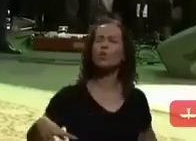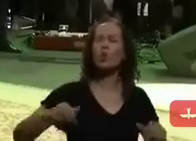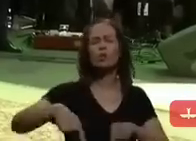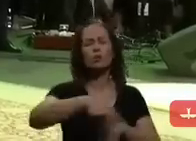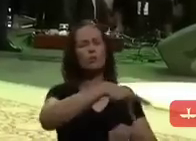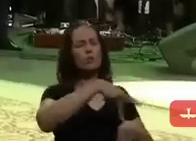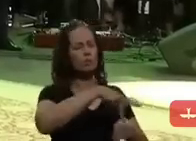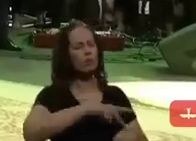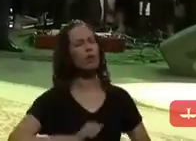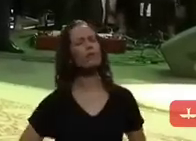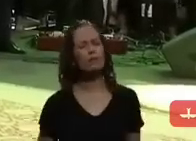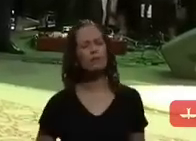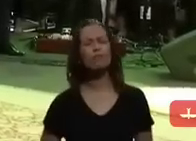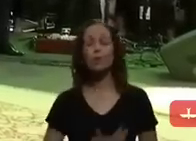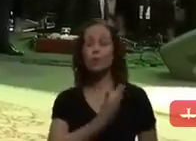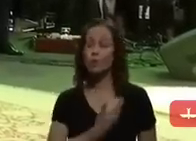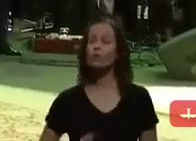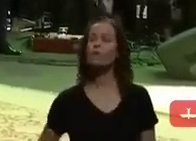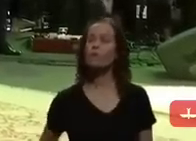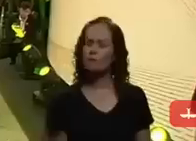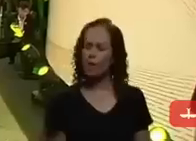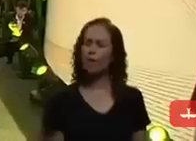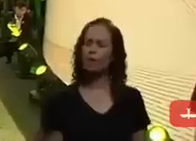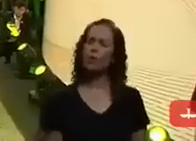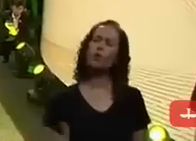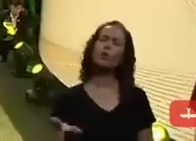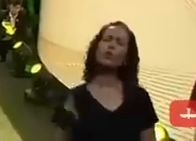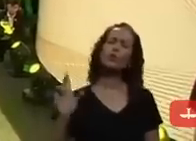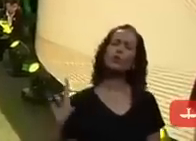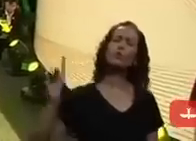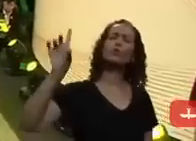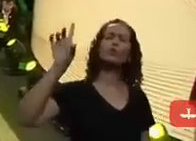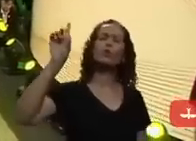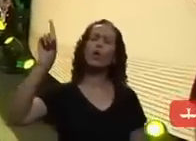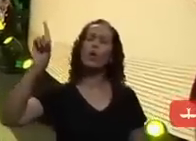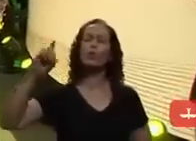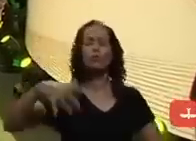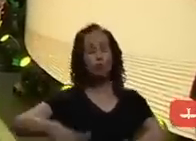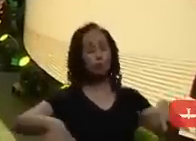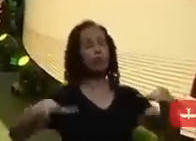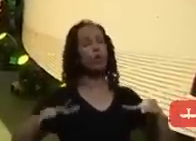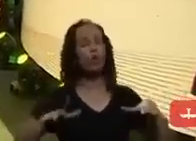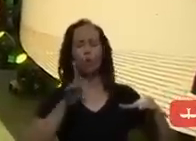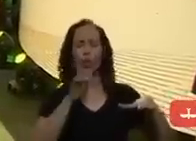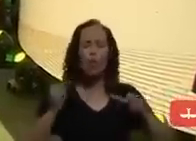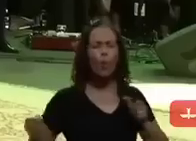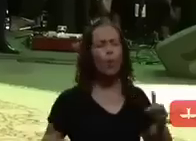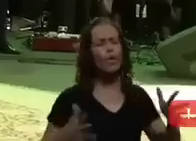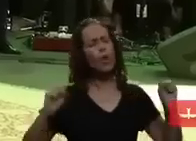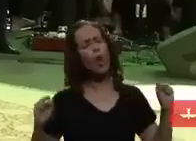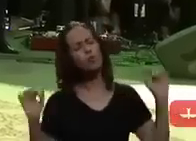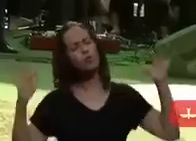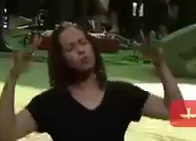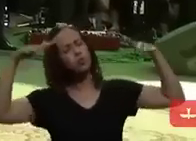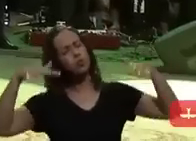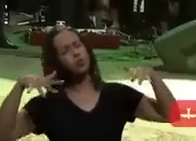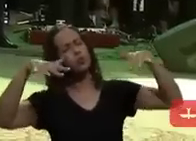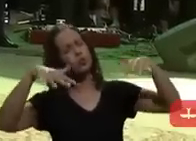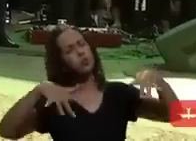a partir de todo o governo, o rio do Senhor, que flui do teu trono e traz cura para as